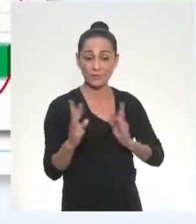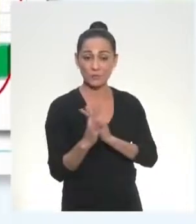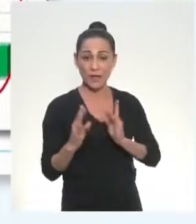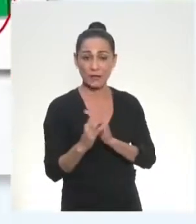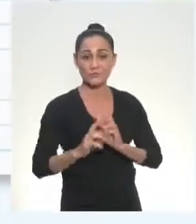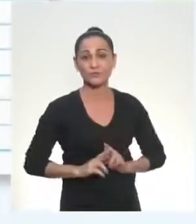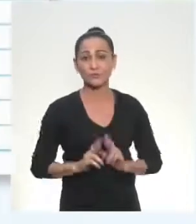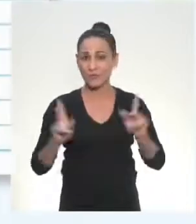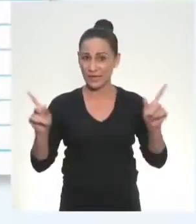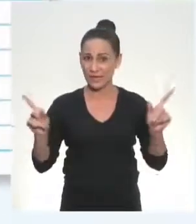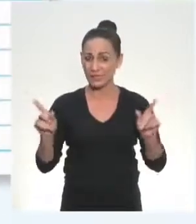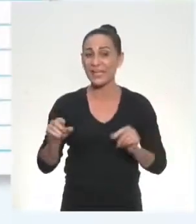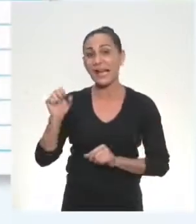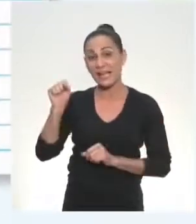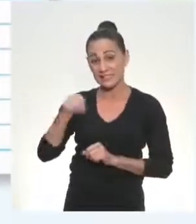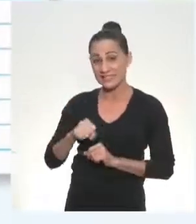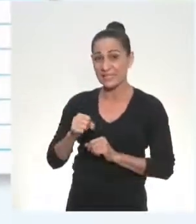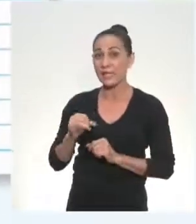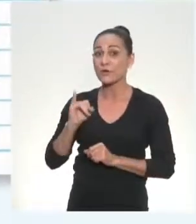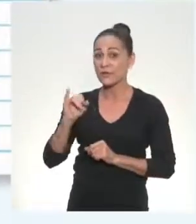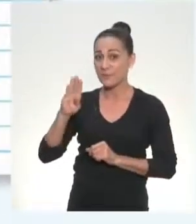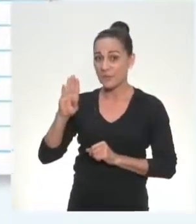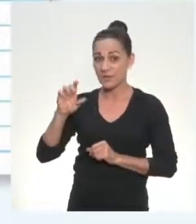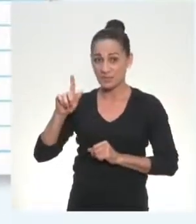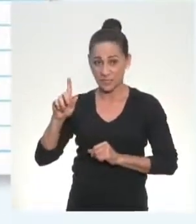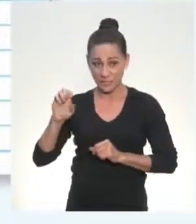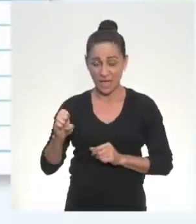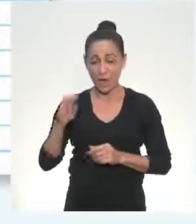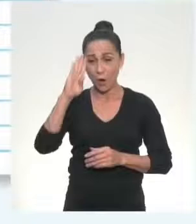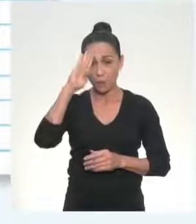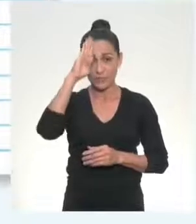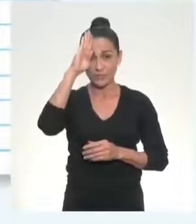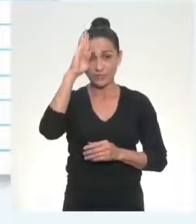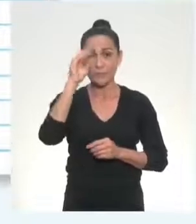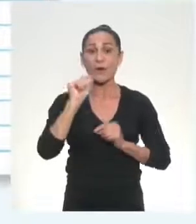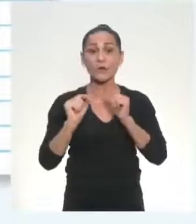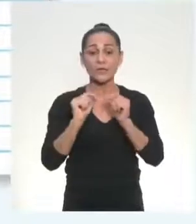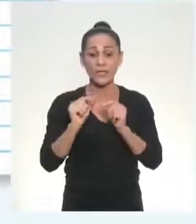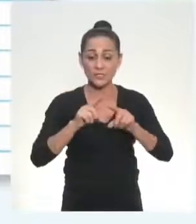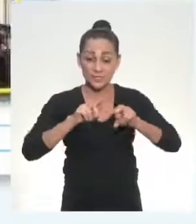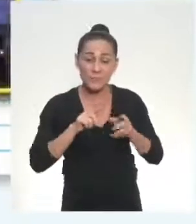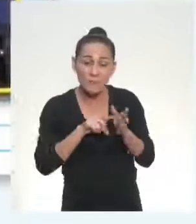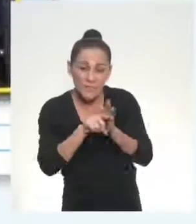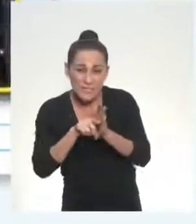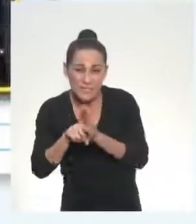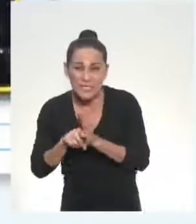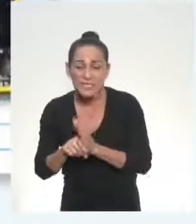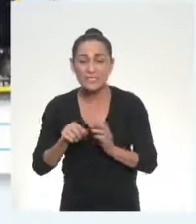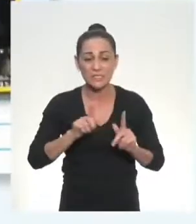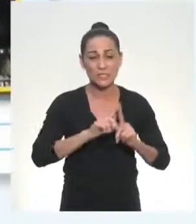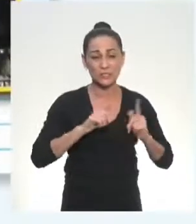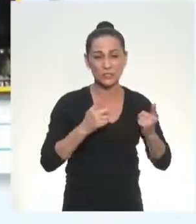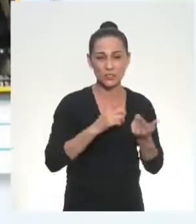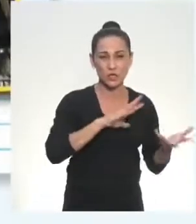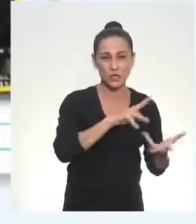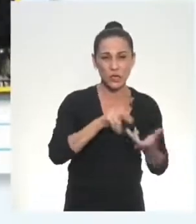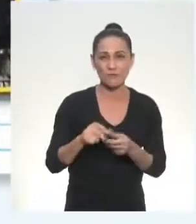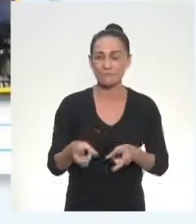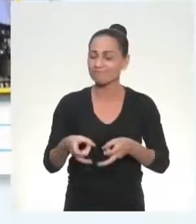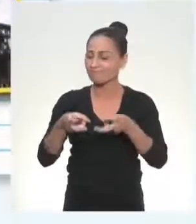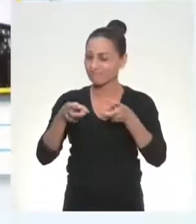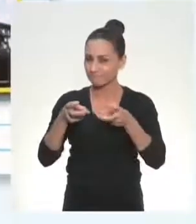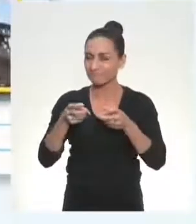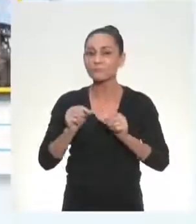dos cenários. Assim, ao IBGE, como órgão oficial de produção e análise de informações geográficas, é